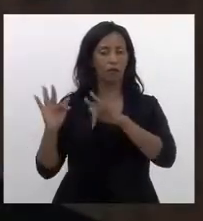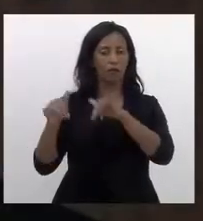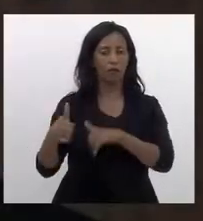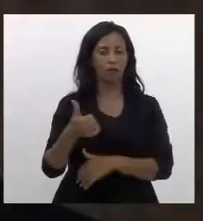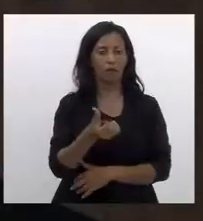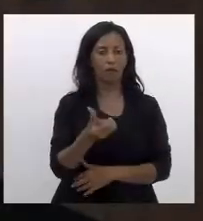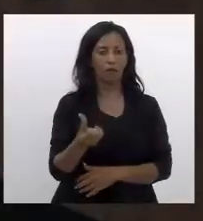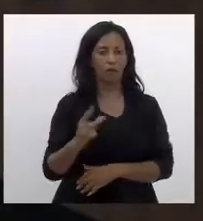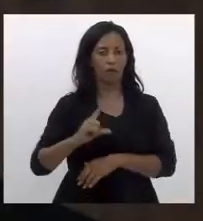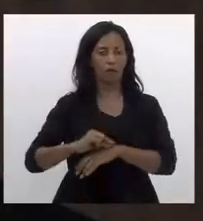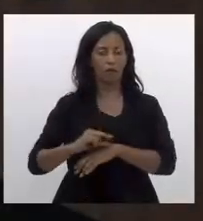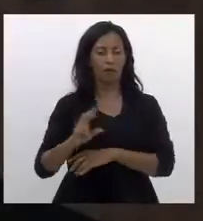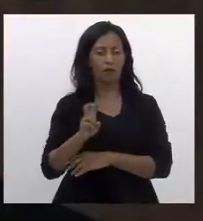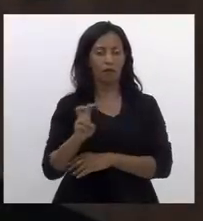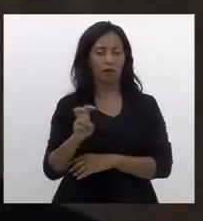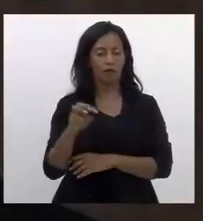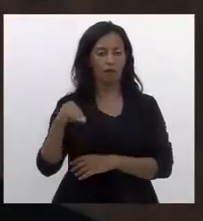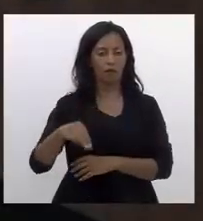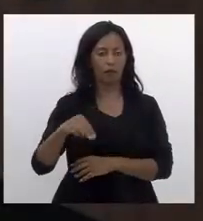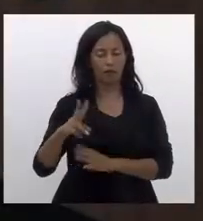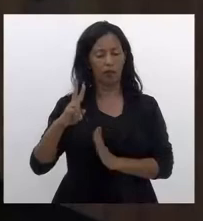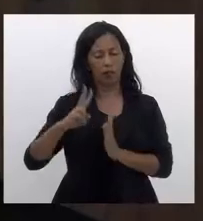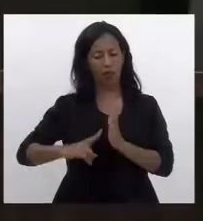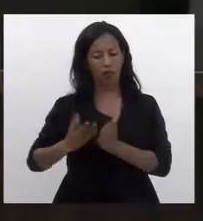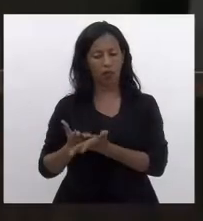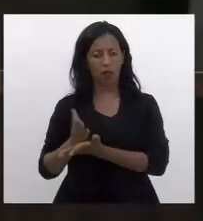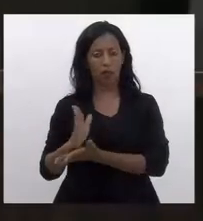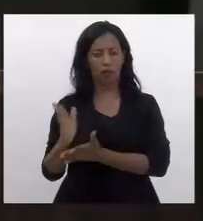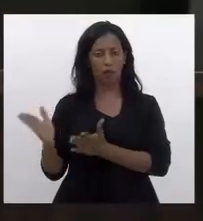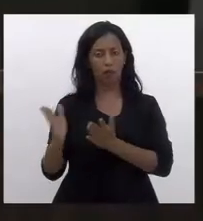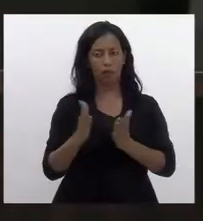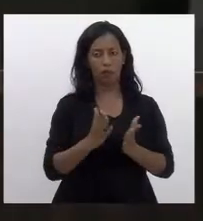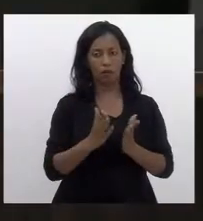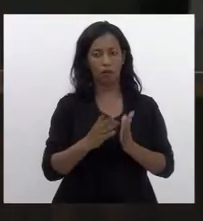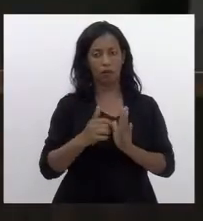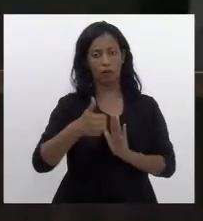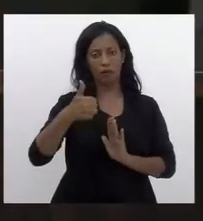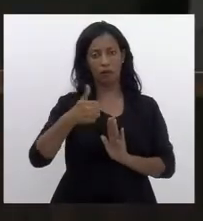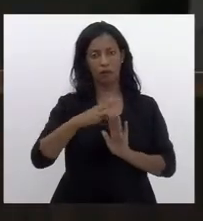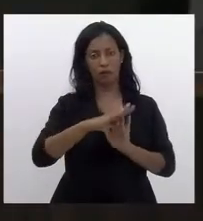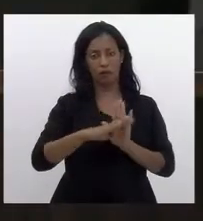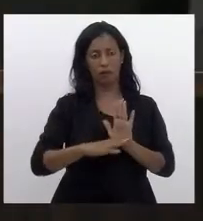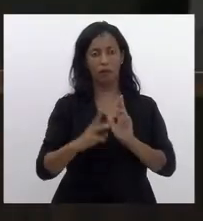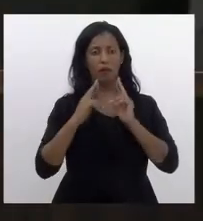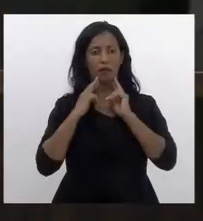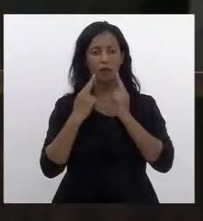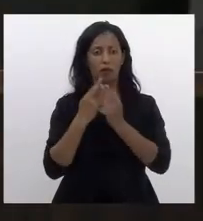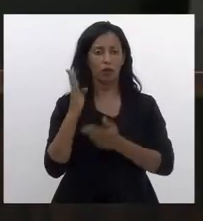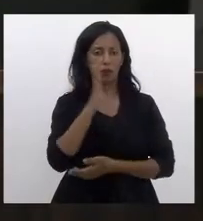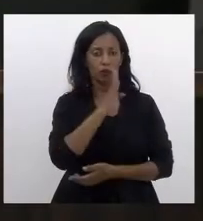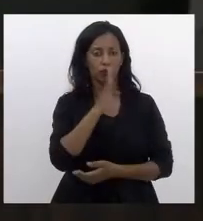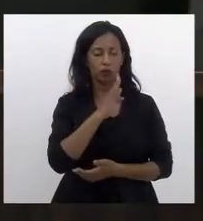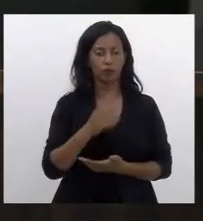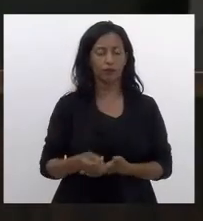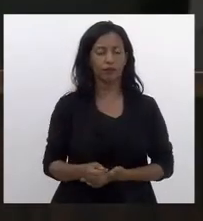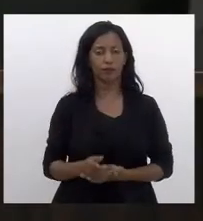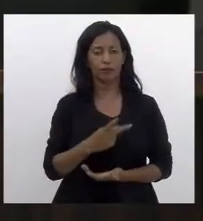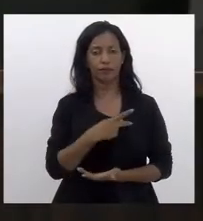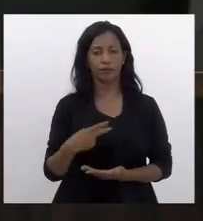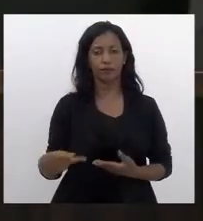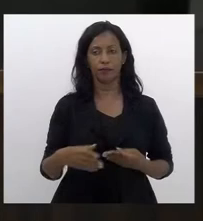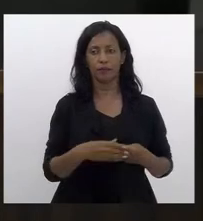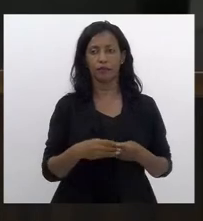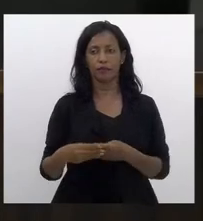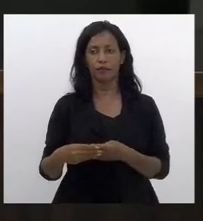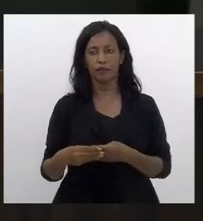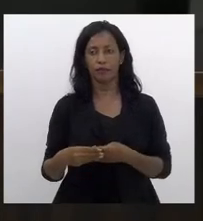às 16 horas e 55 minutos. Lida e aprovada a ata, passa-se a ordem da primeira sessão extraordinária. A presidência quer conduzir aqui,